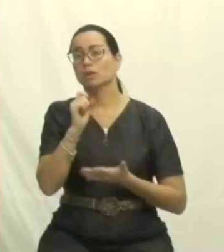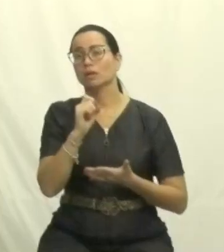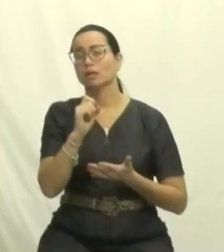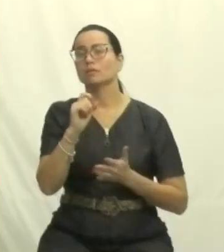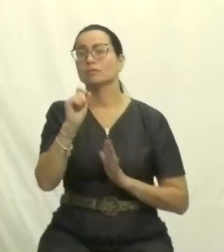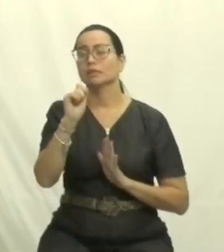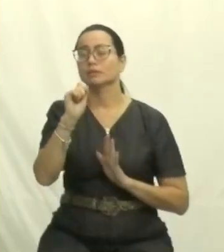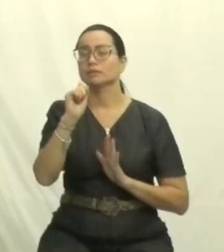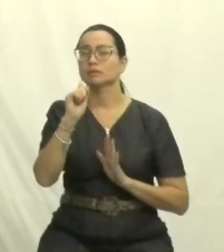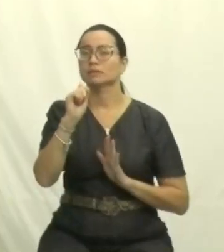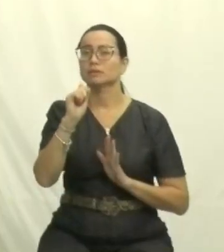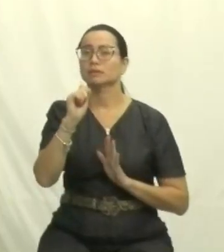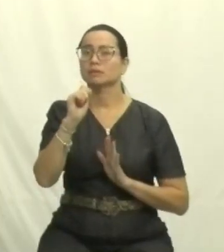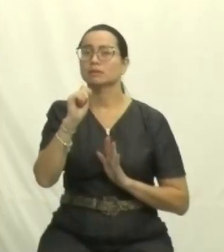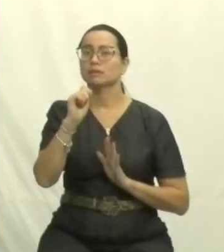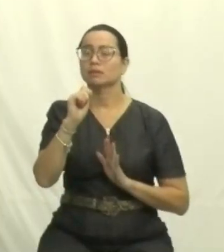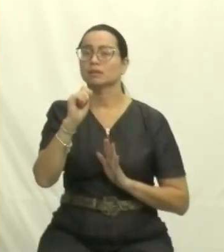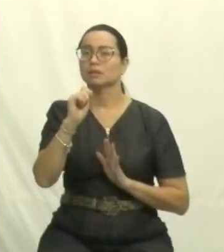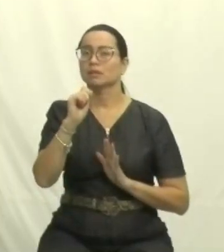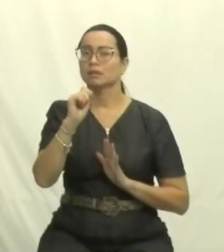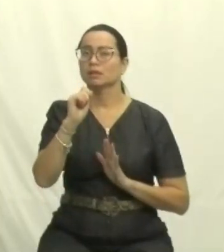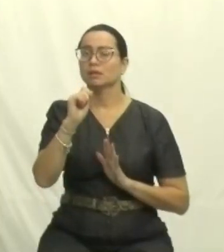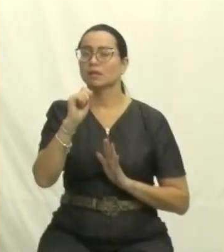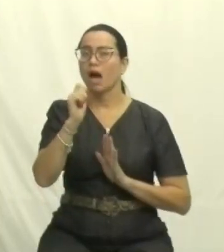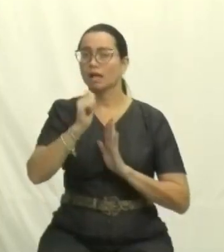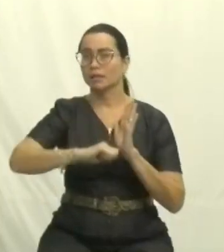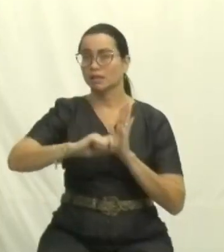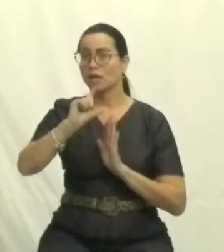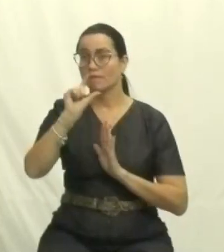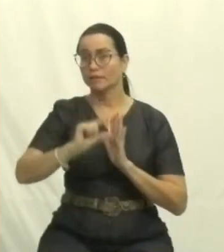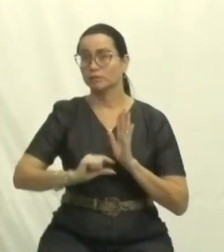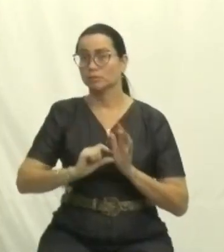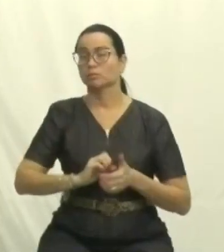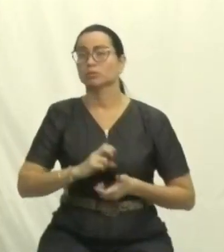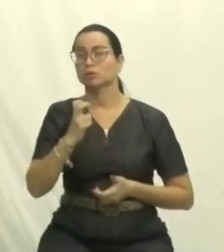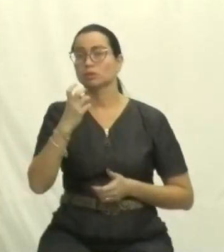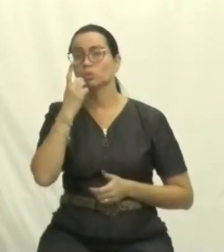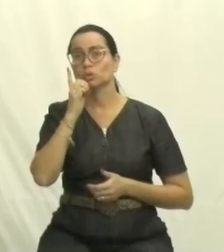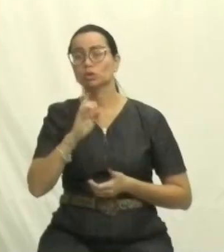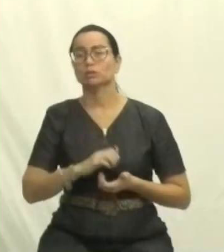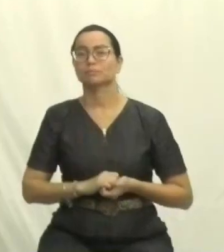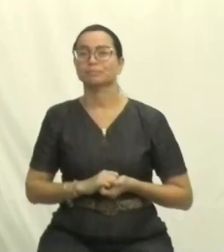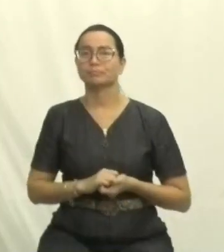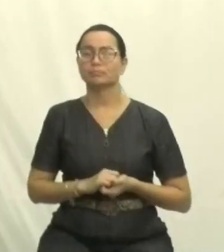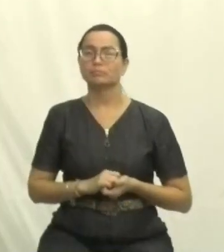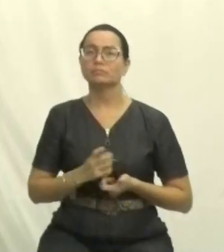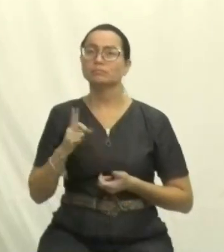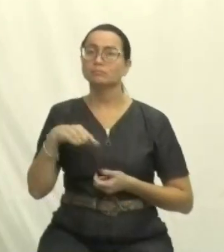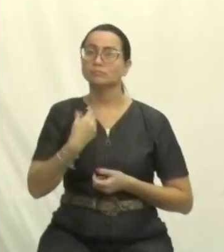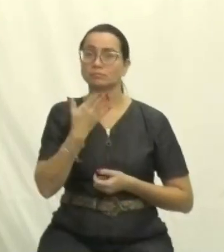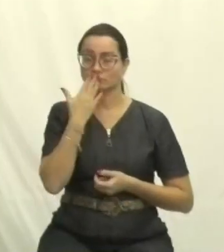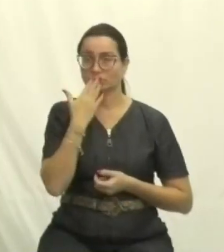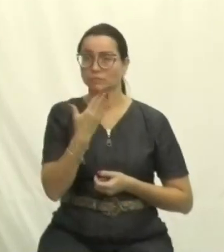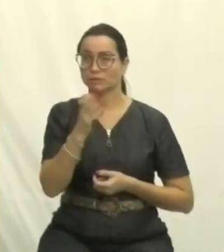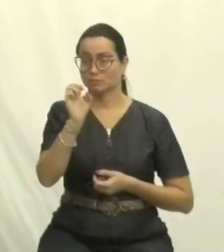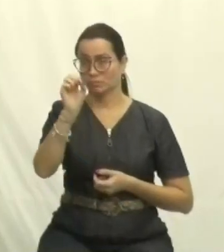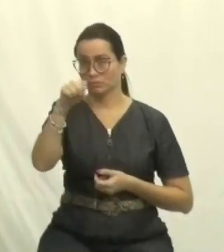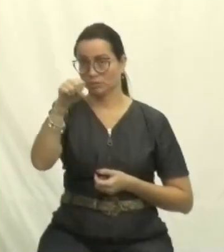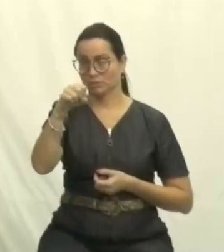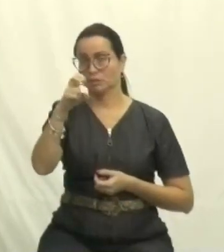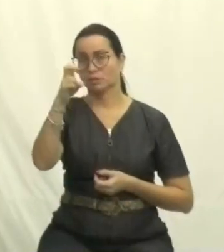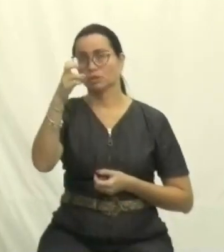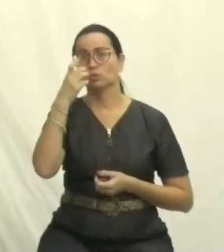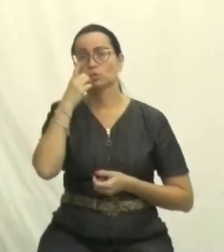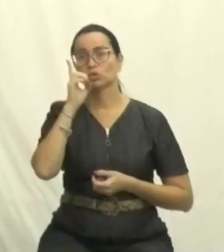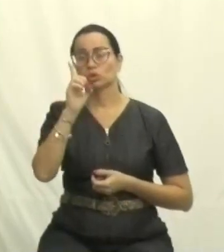a Cisan solicitou a Casan, e a Casan acatou essa solicitação da Cisan. Então, 5 dias, provocado